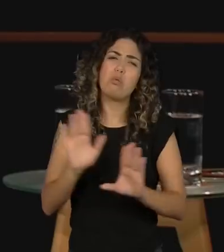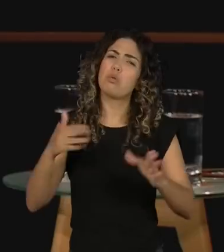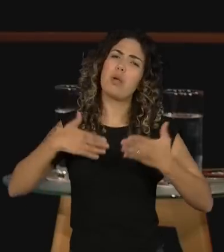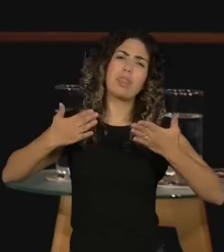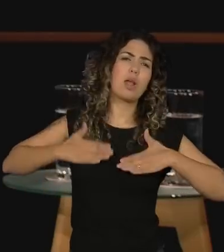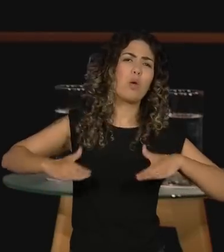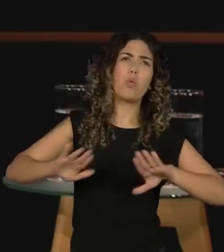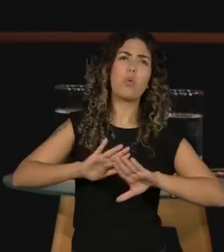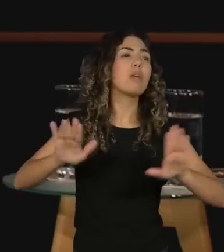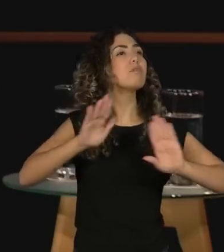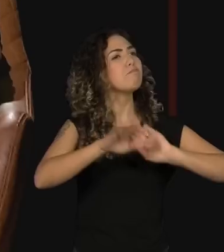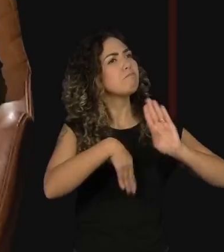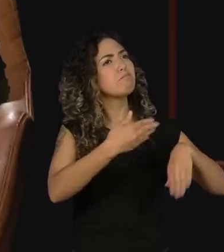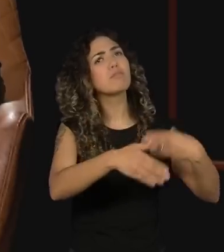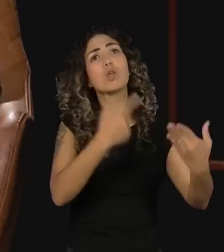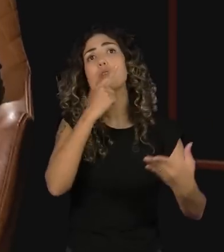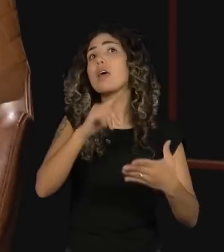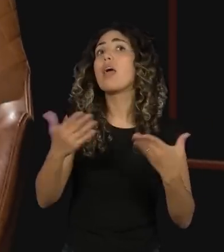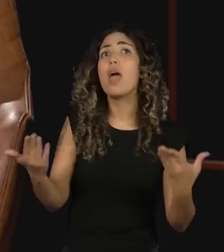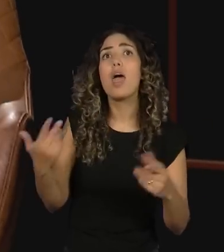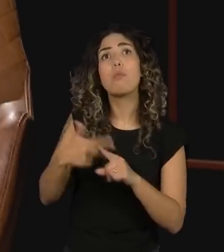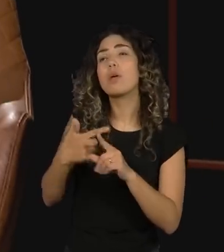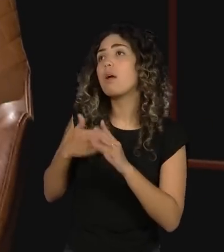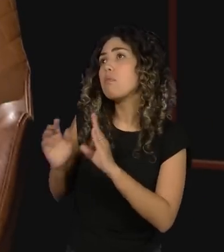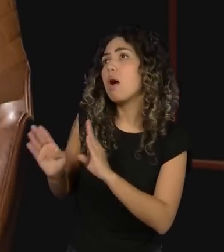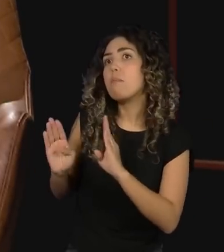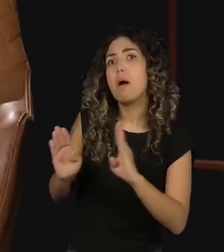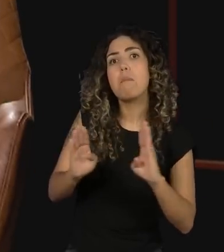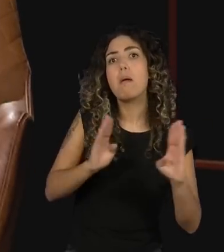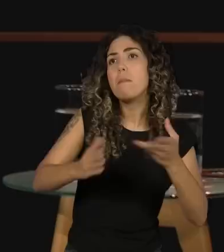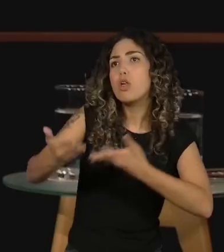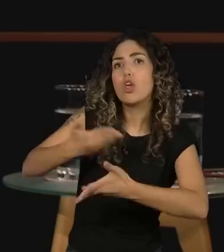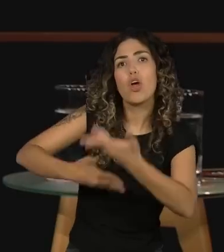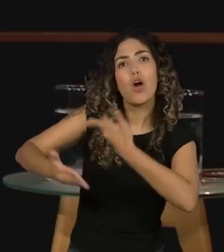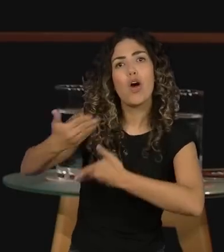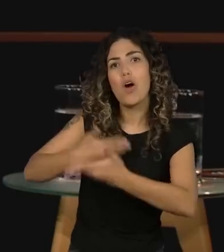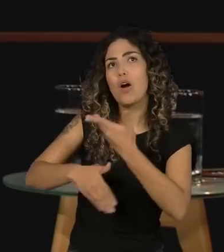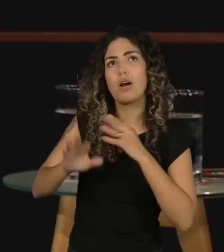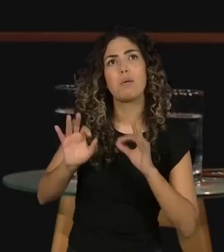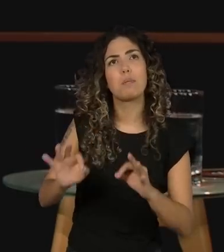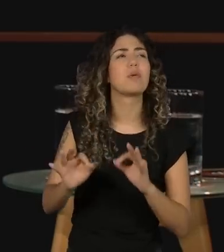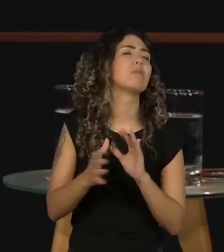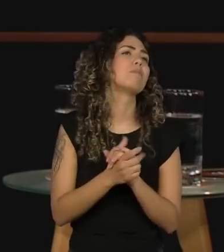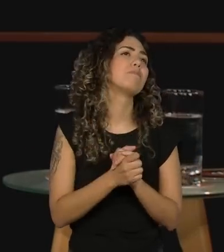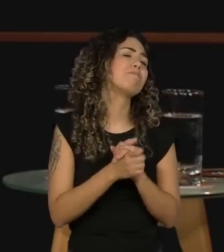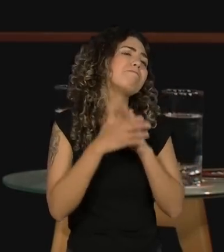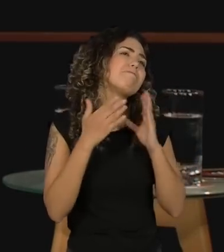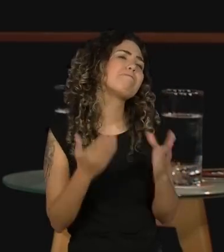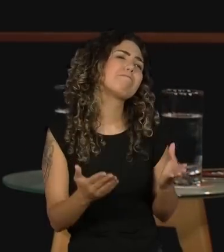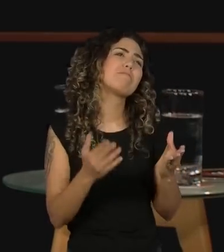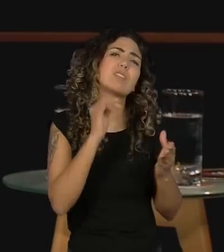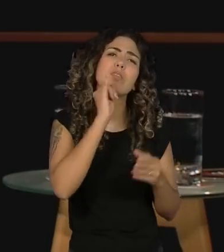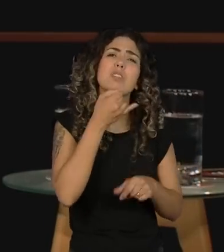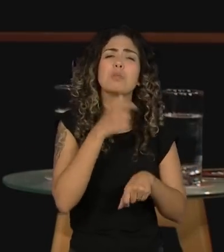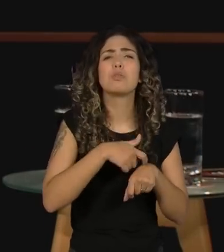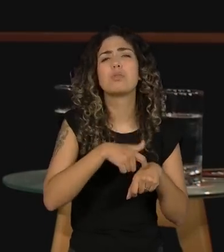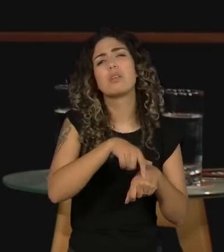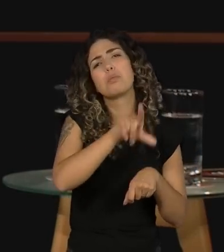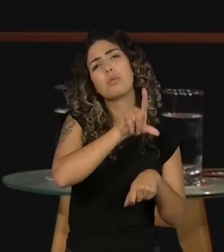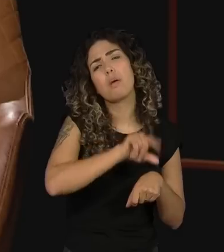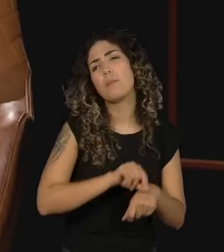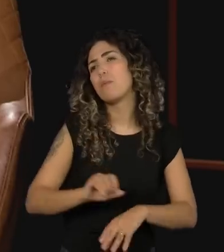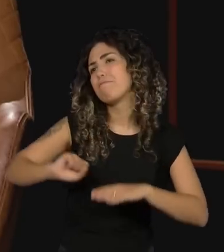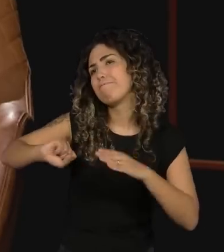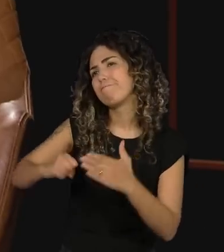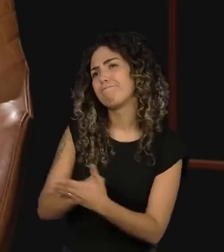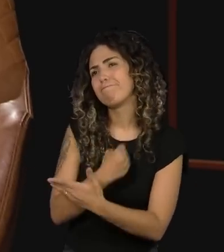coisa flui. Porque aí você vai organizando junto. Clarice, infelizmente nosso tempo acabou. Como diz